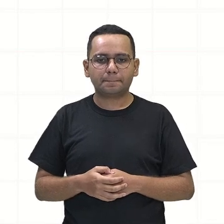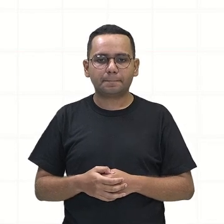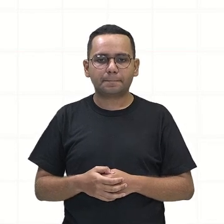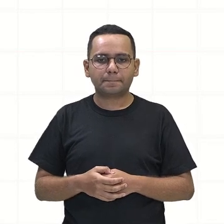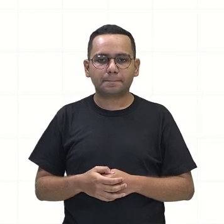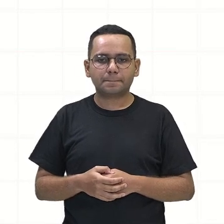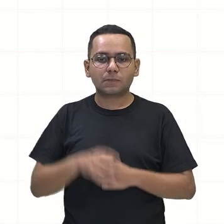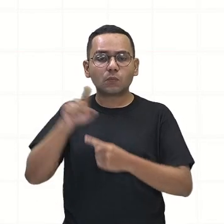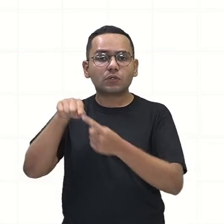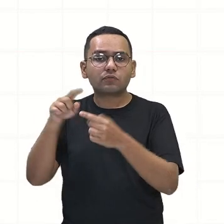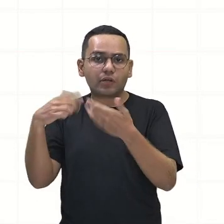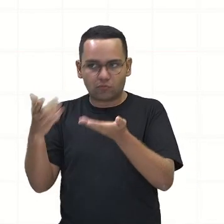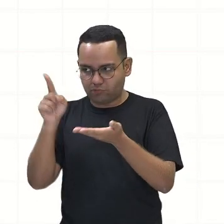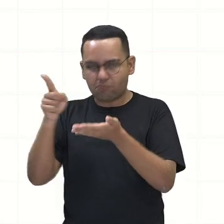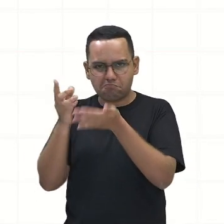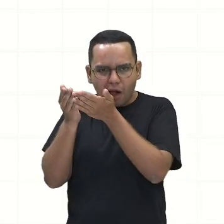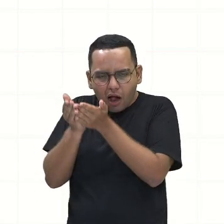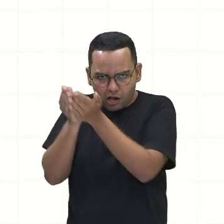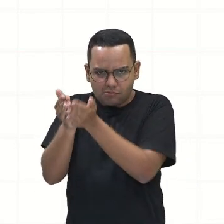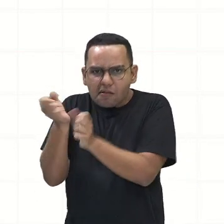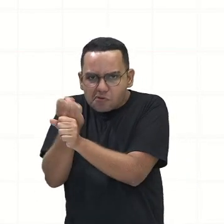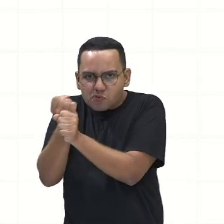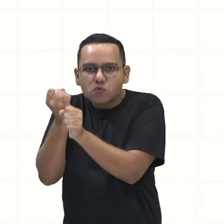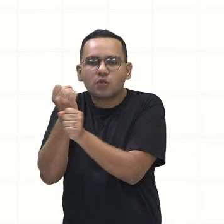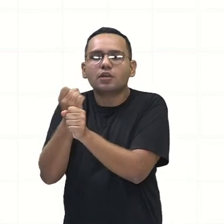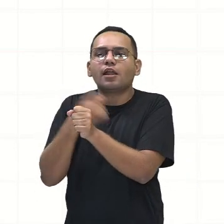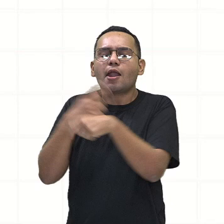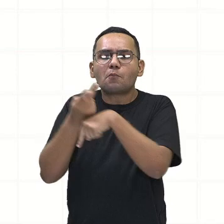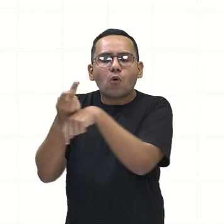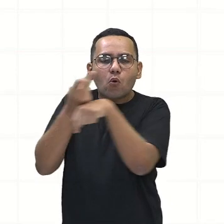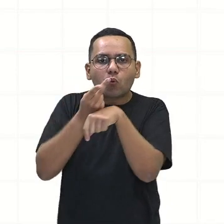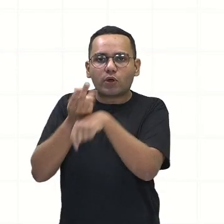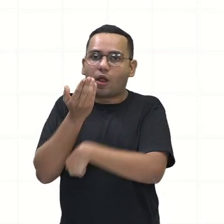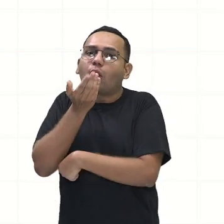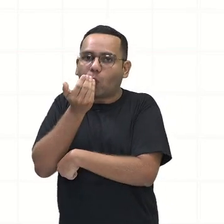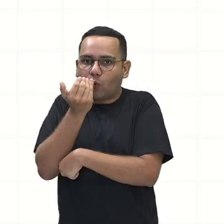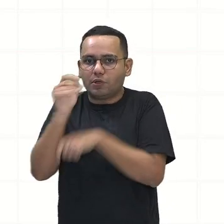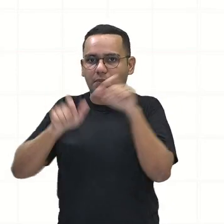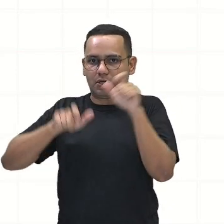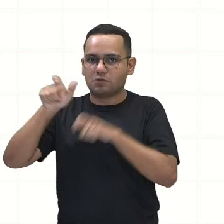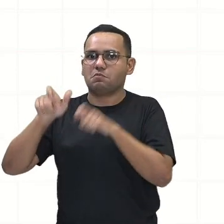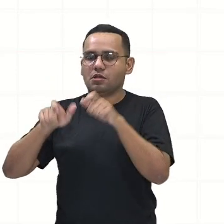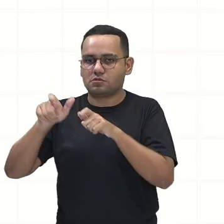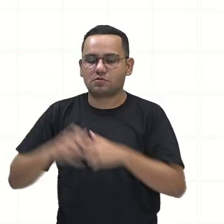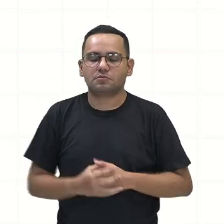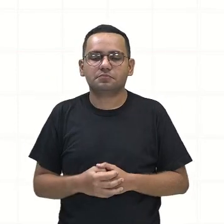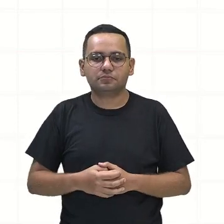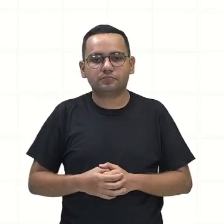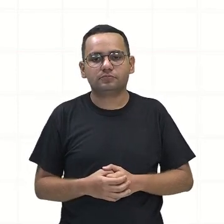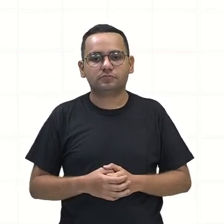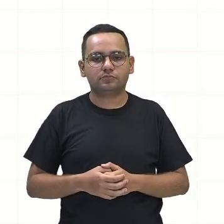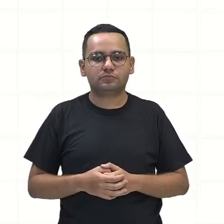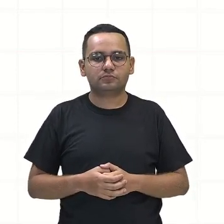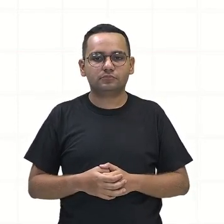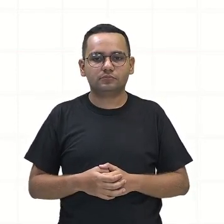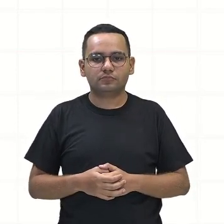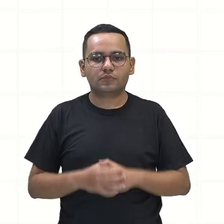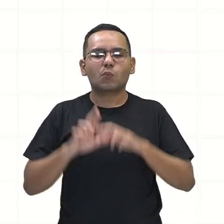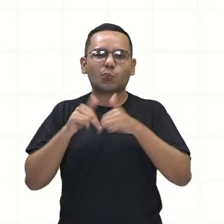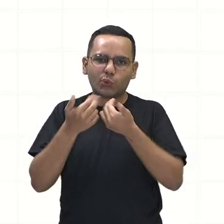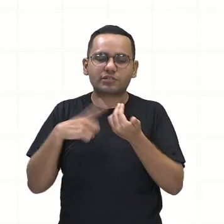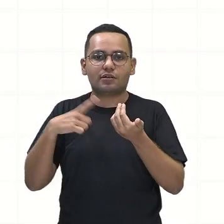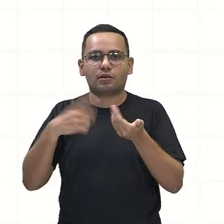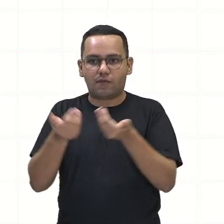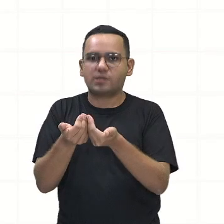buscar mantimento para os expedicionários. E nisso, né, ocasionou ali uma separação